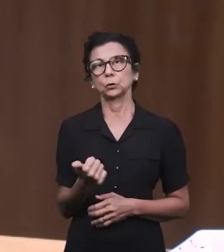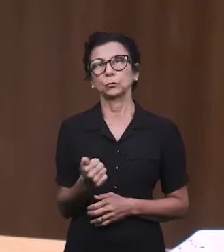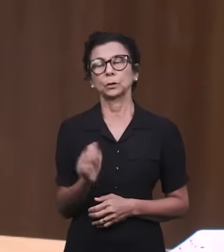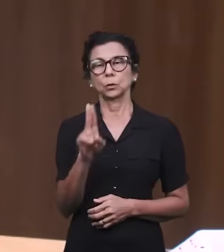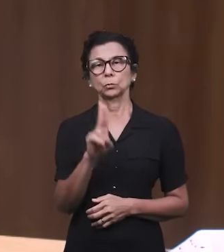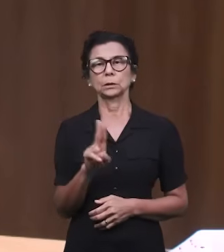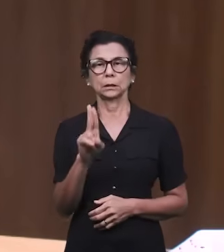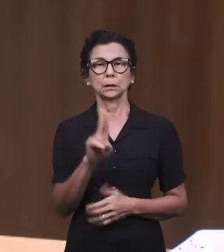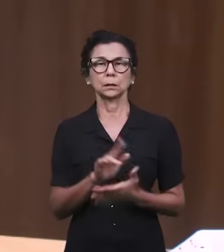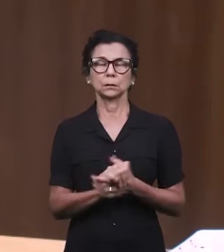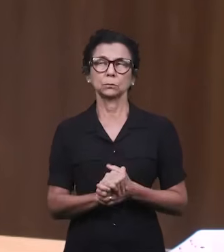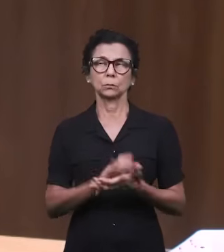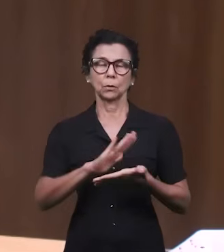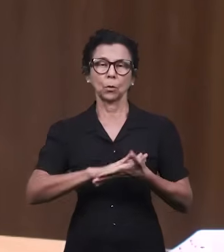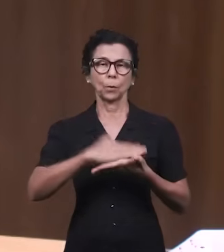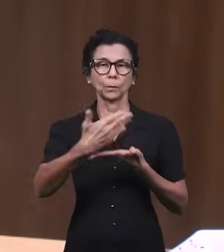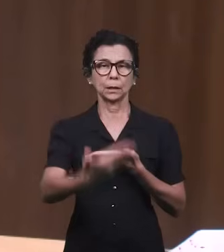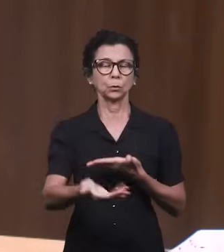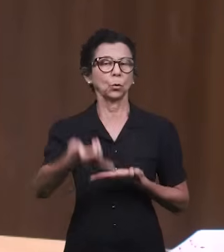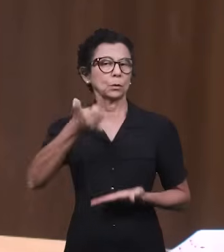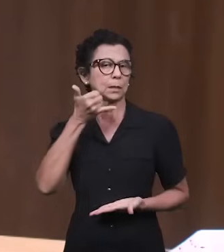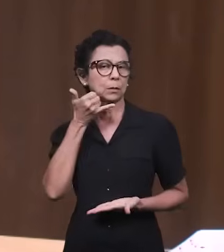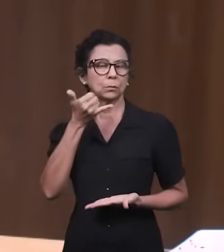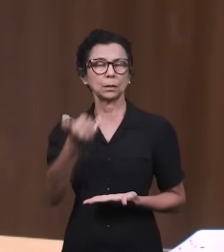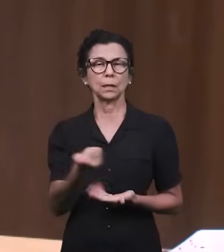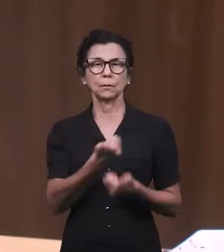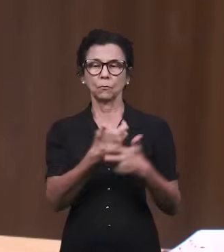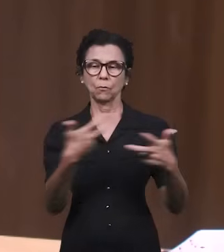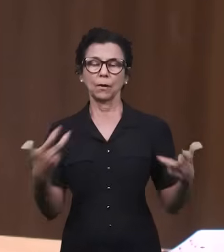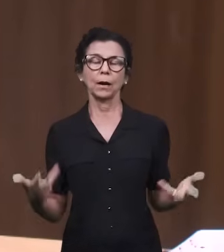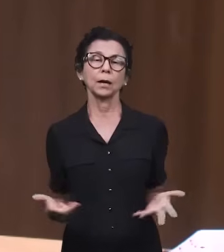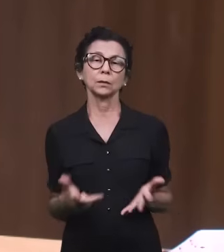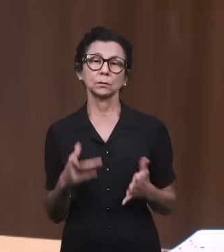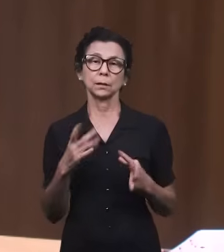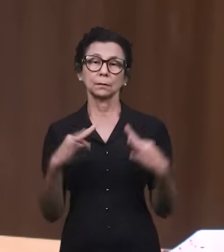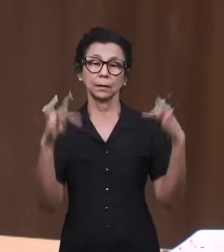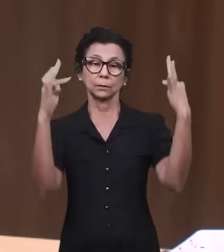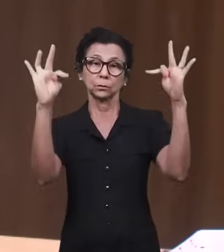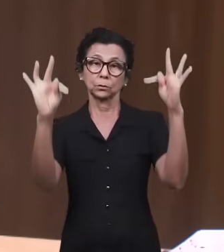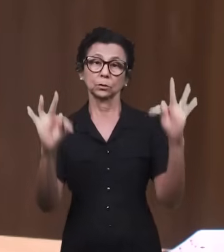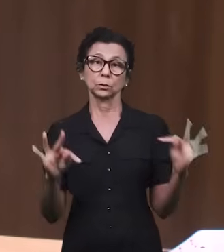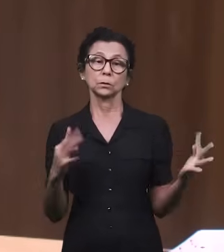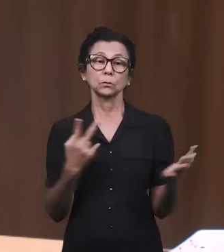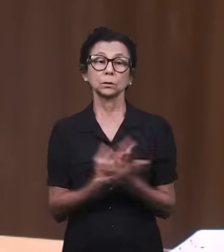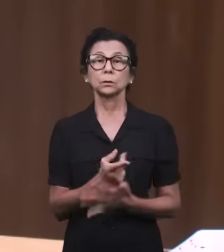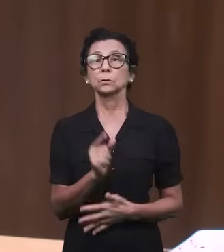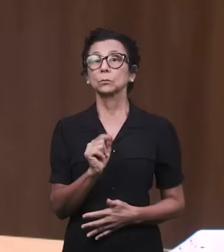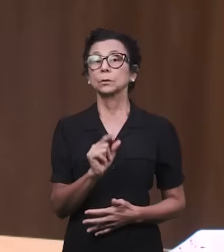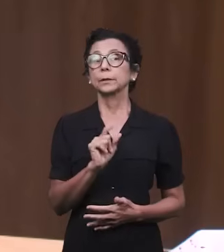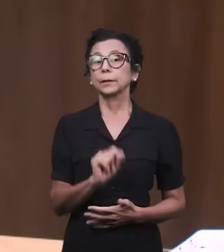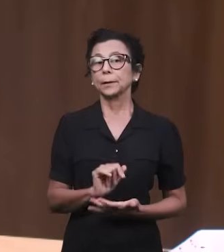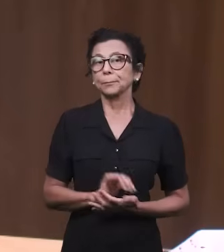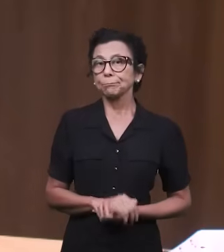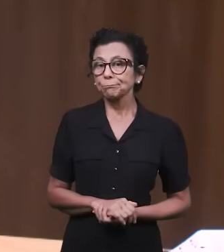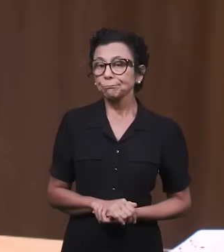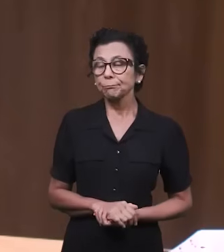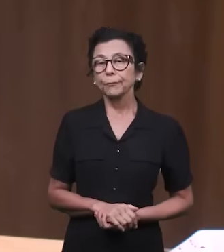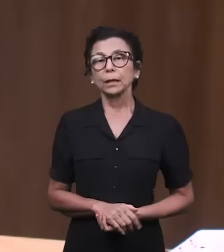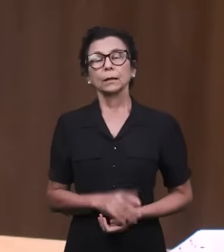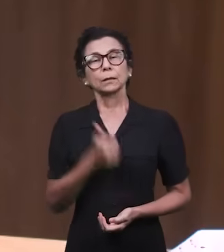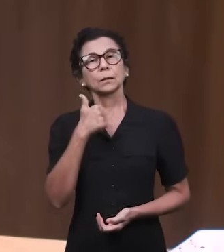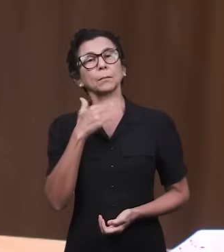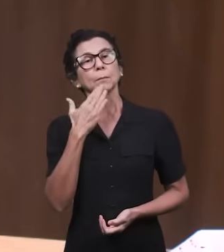utilizando as telas, tecnologia, então algo ali está acontecendo. Então os pais, eles já podem